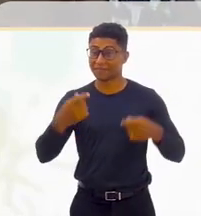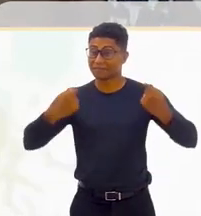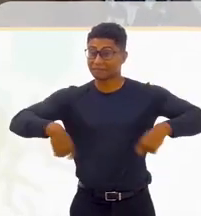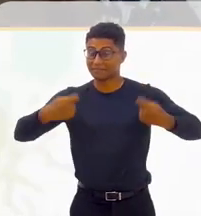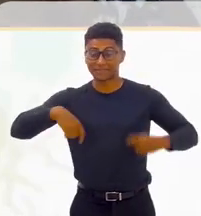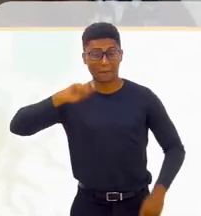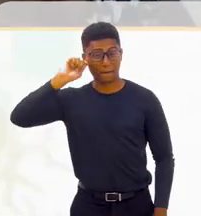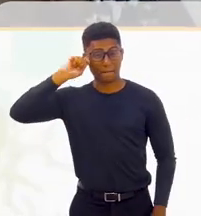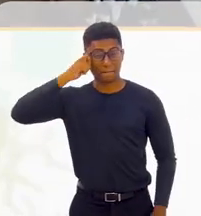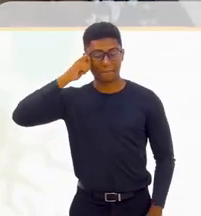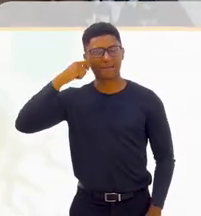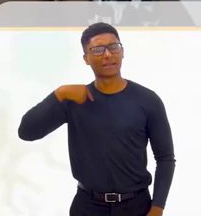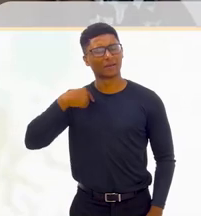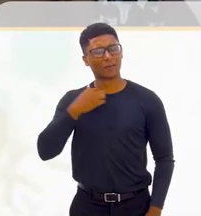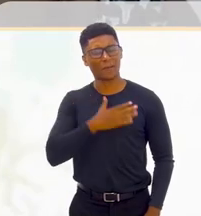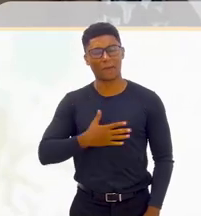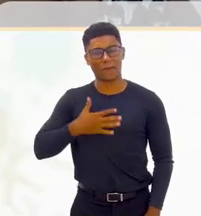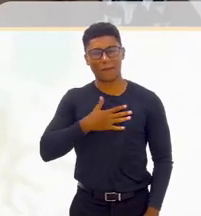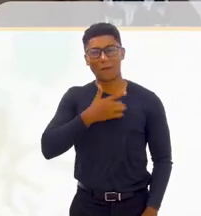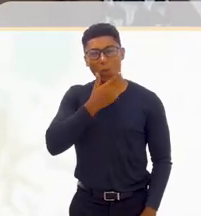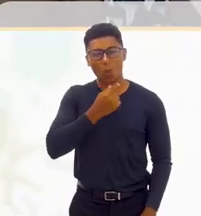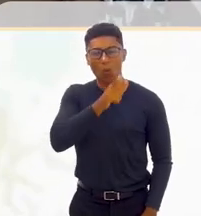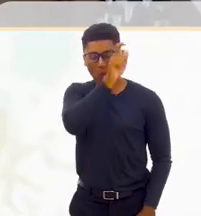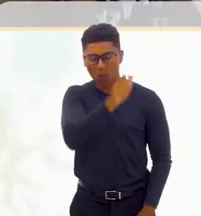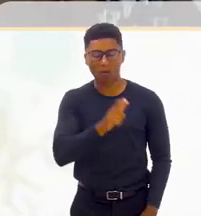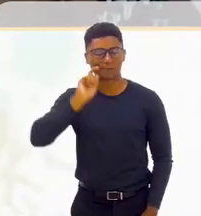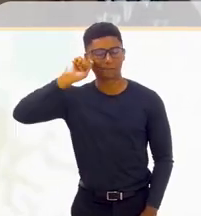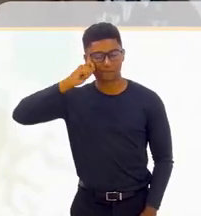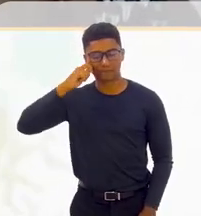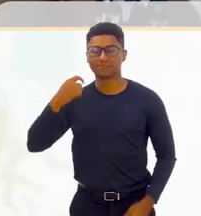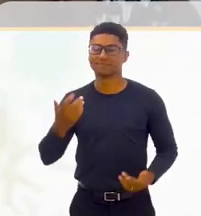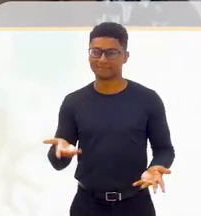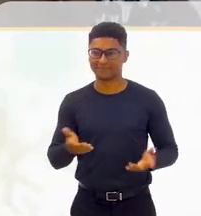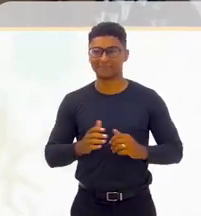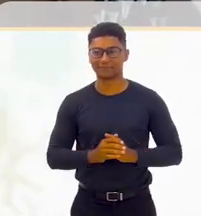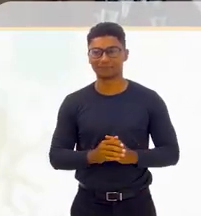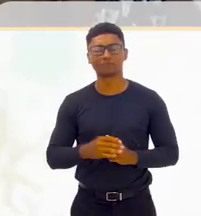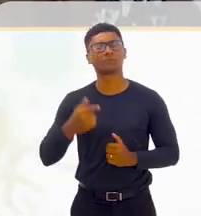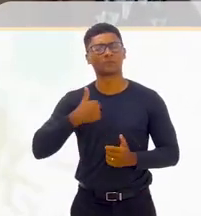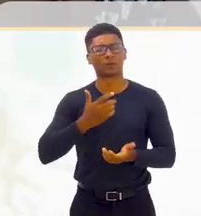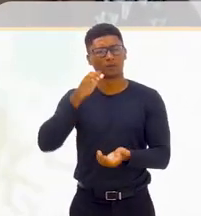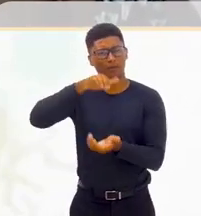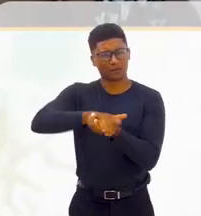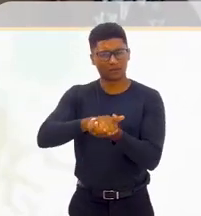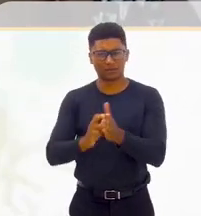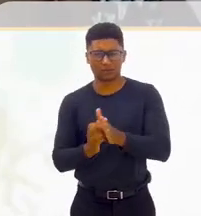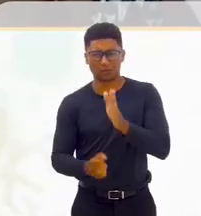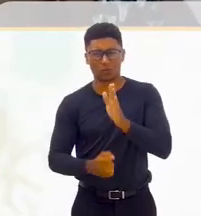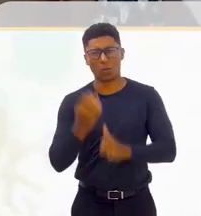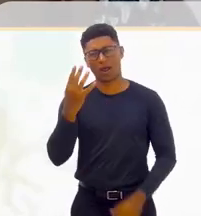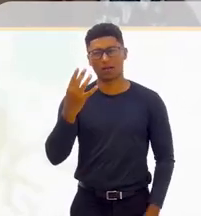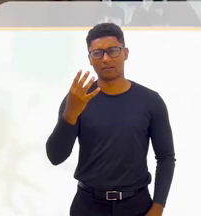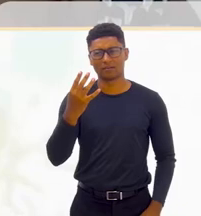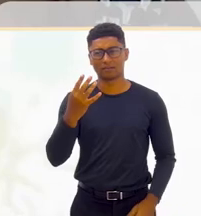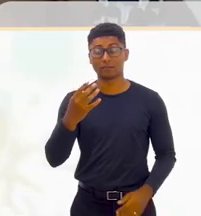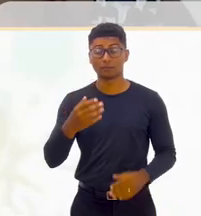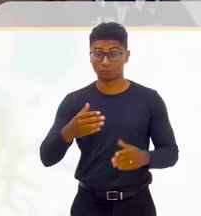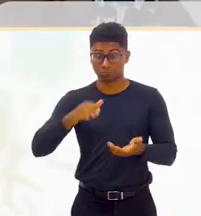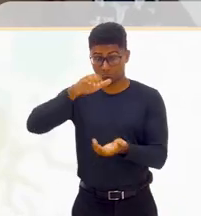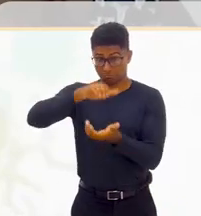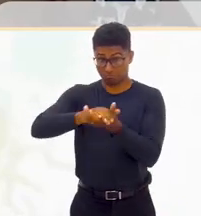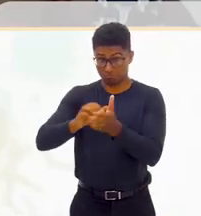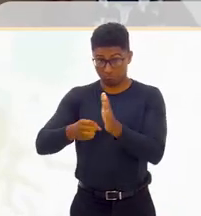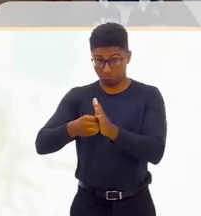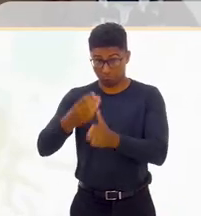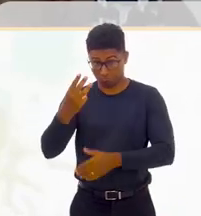Pré-requisito é ser preto, né? Porque eu gosto de homem preto, né? Enfim. Mas eu me casei 4 vezes. No terceiro casamento,